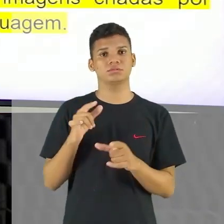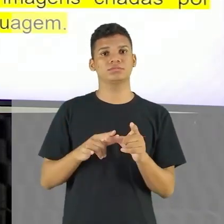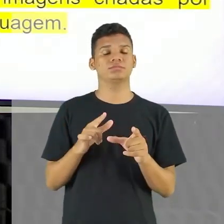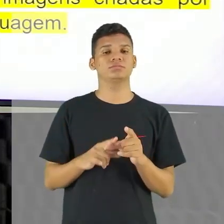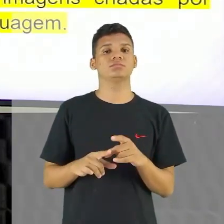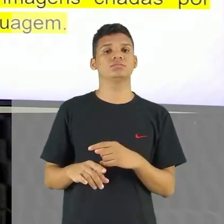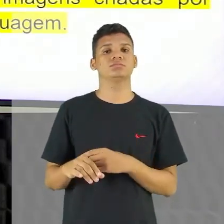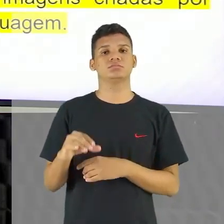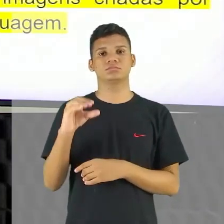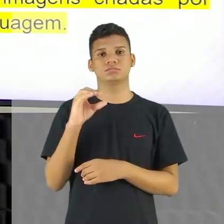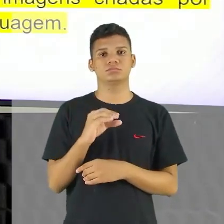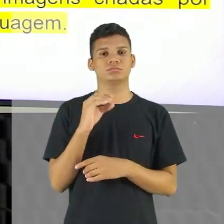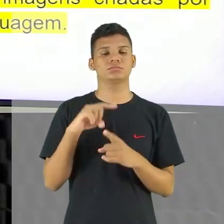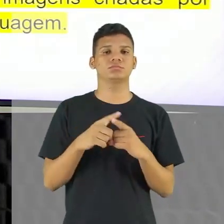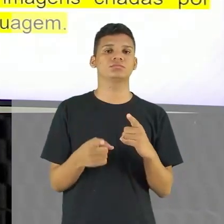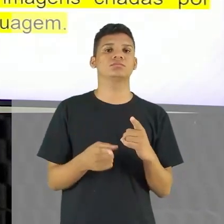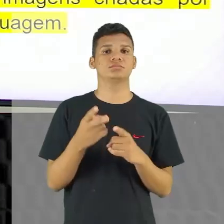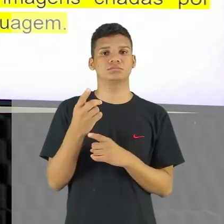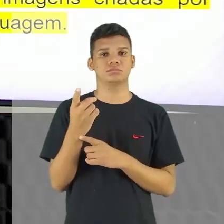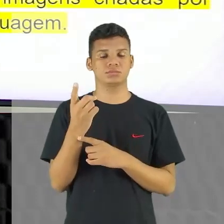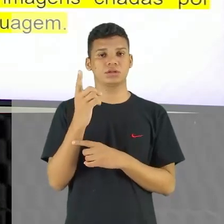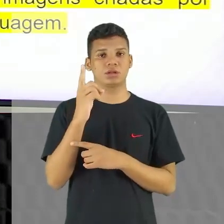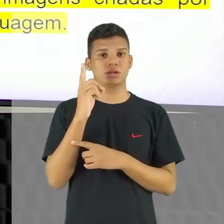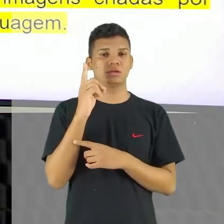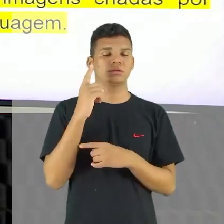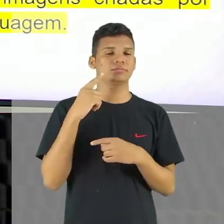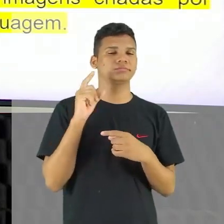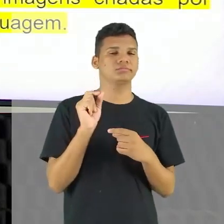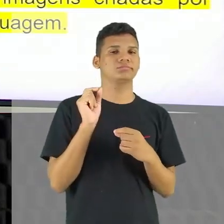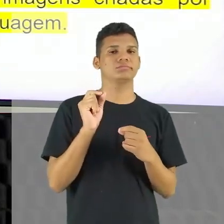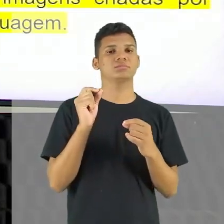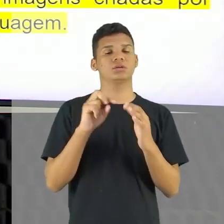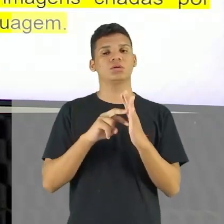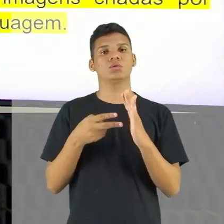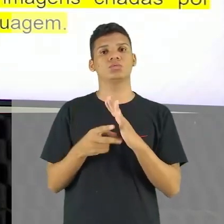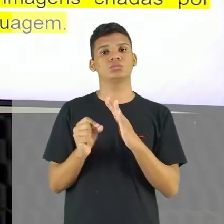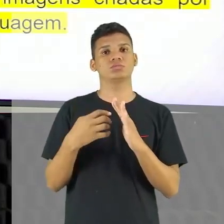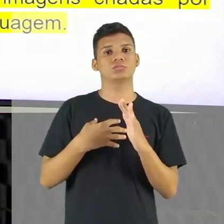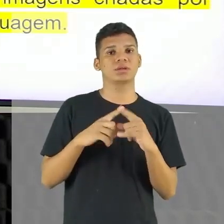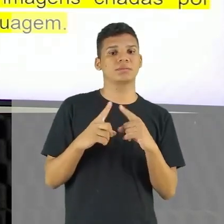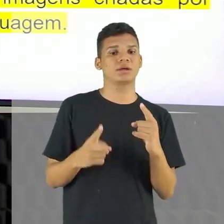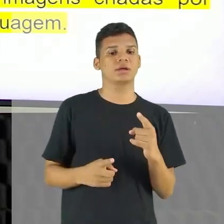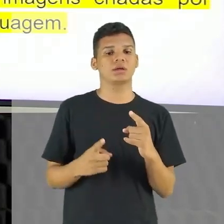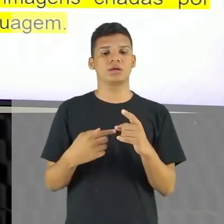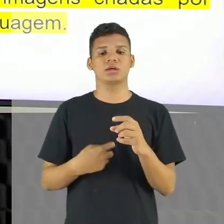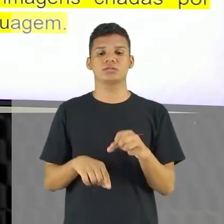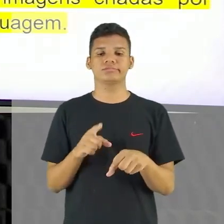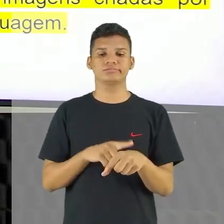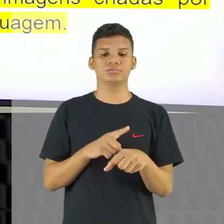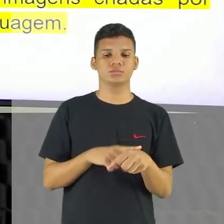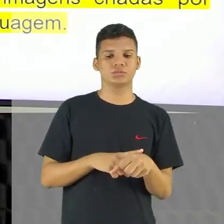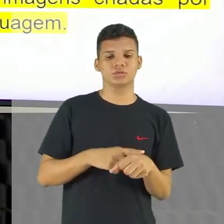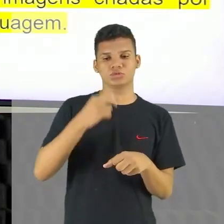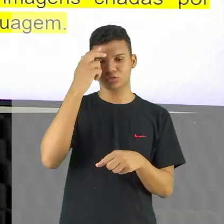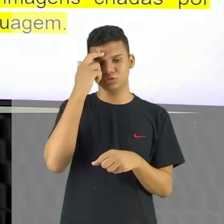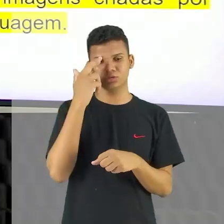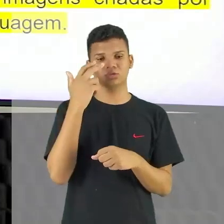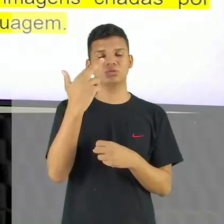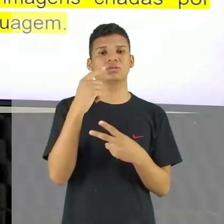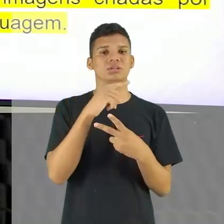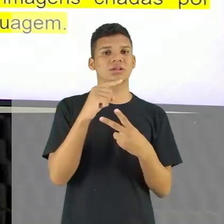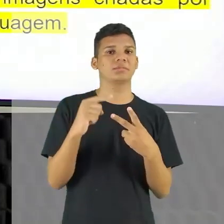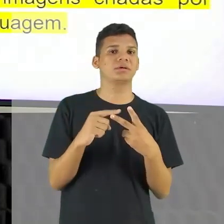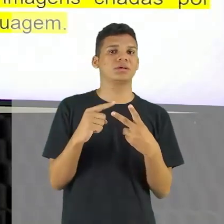A emoção do eu poético, lembra? Ó? Memória, história e literatura. Parte